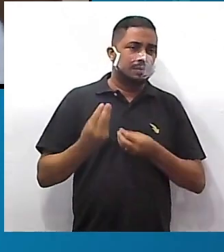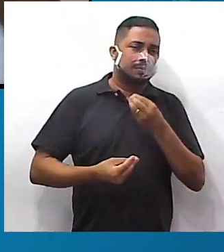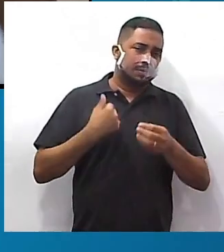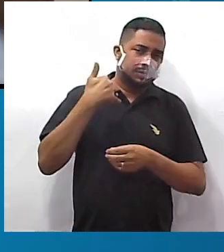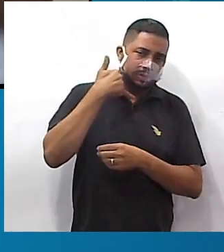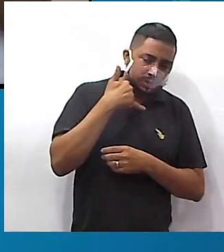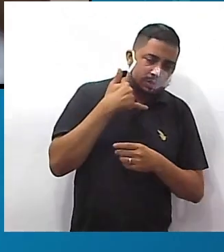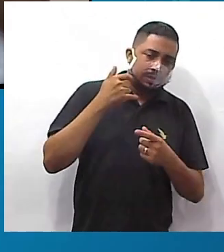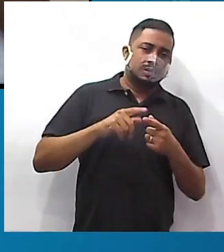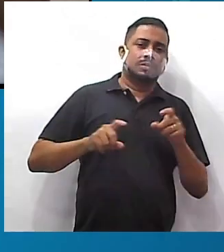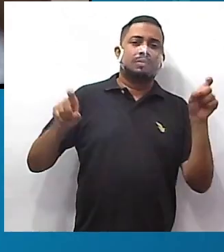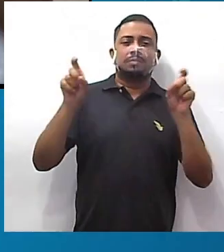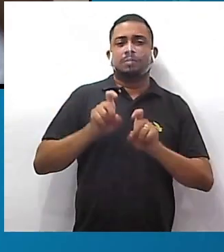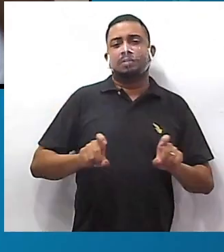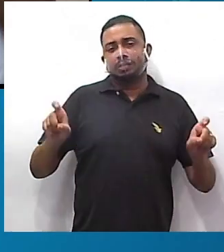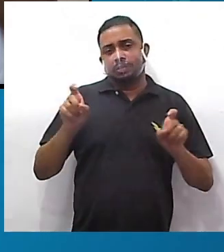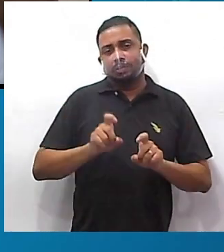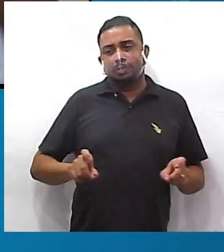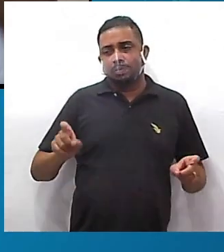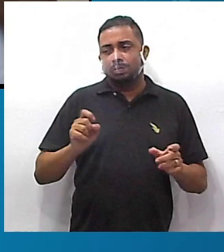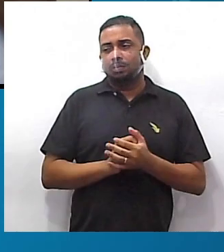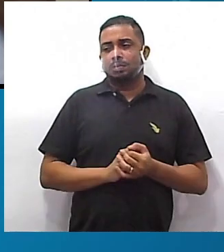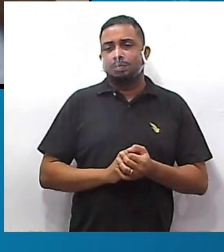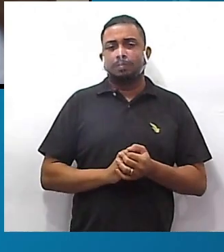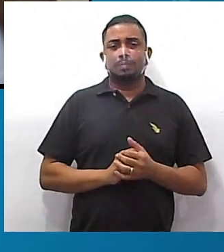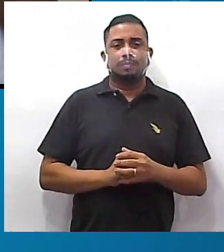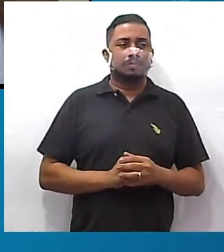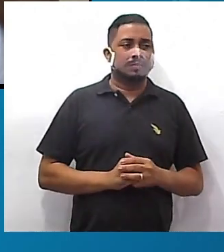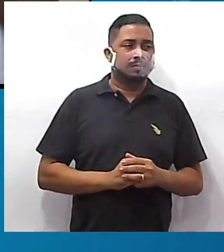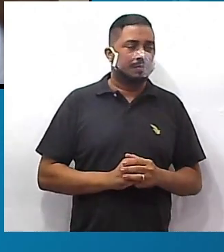celulares, computadores, né?